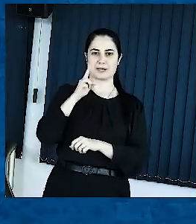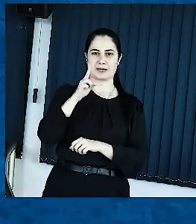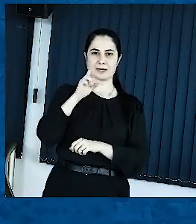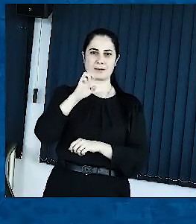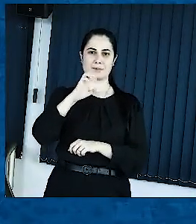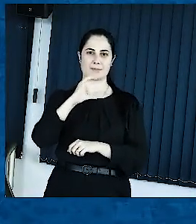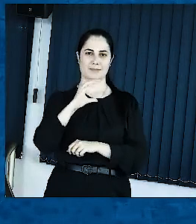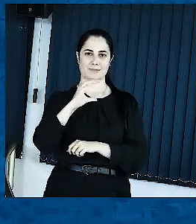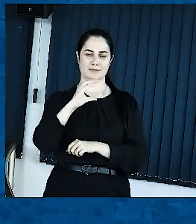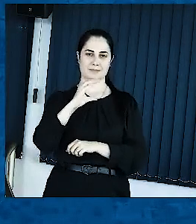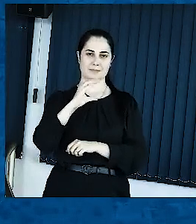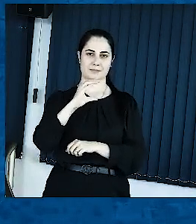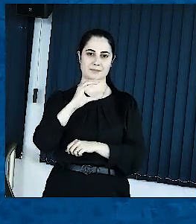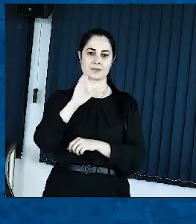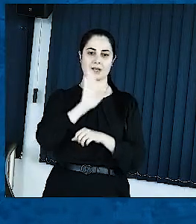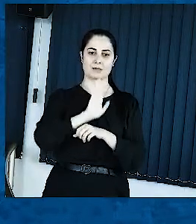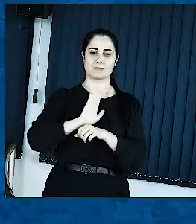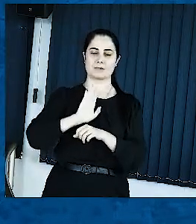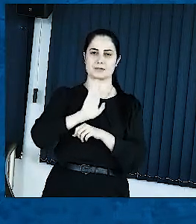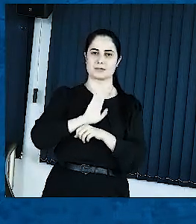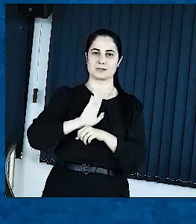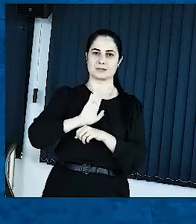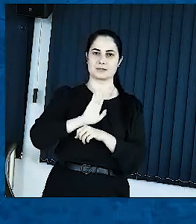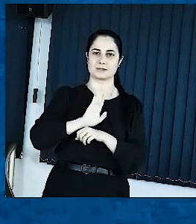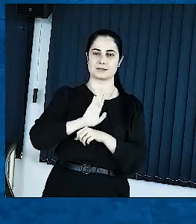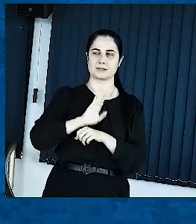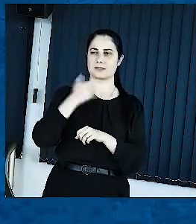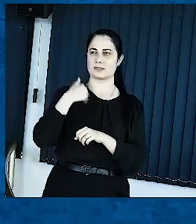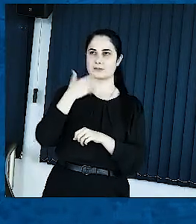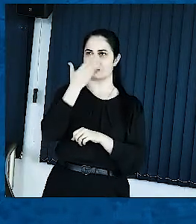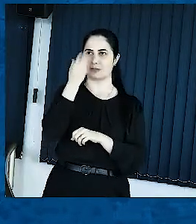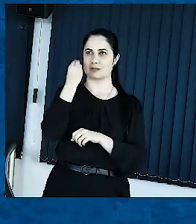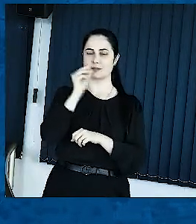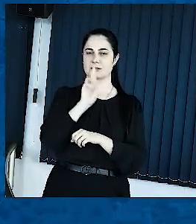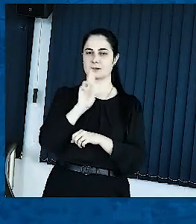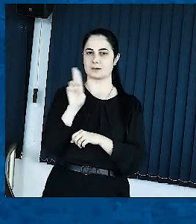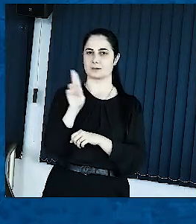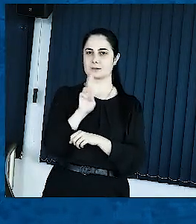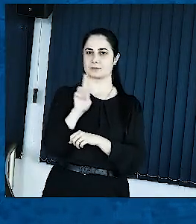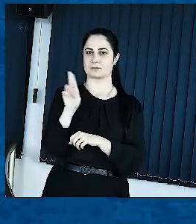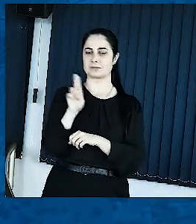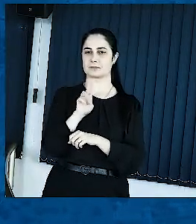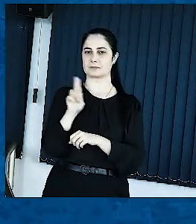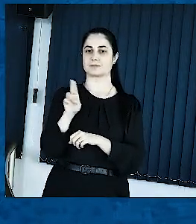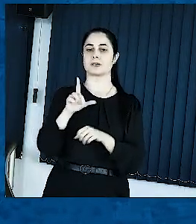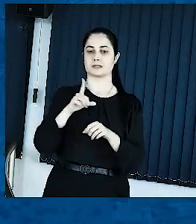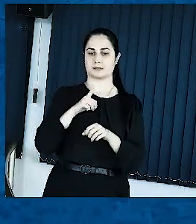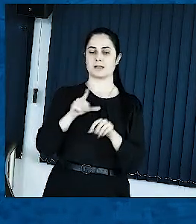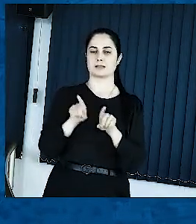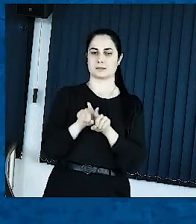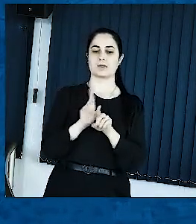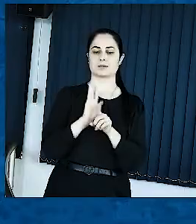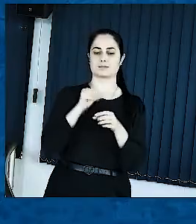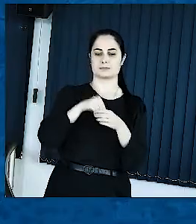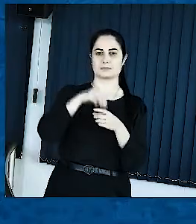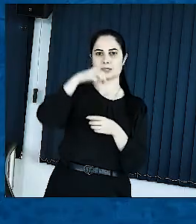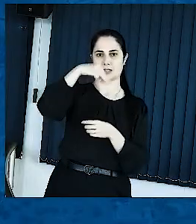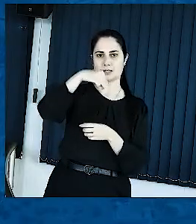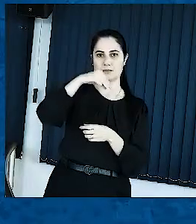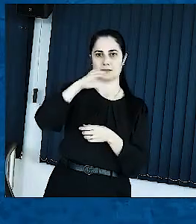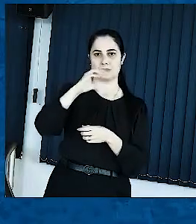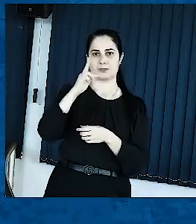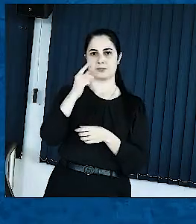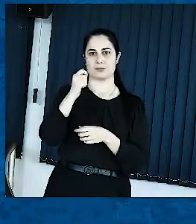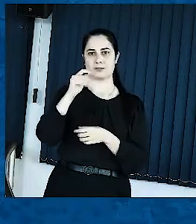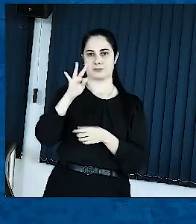tem, e o de Brasilândia é eu não lembro qual que é o sistema, também tem o MChat para a gente estar